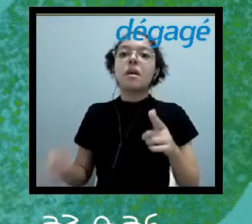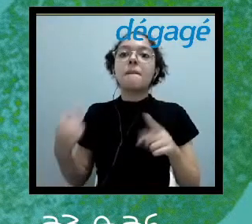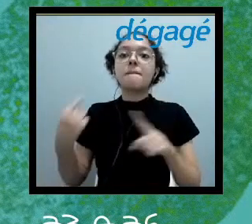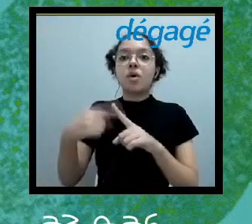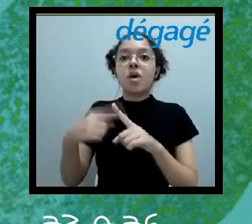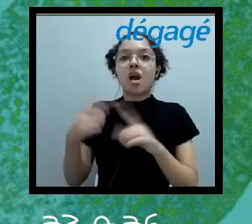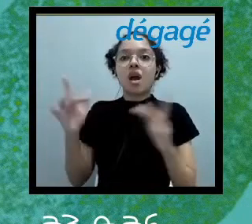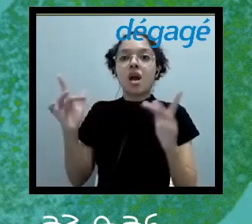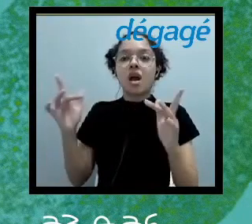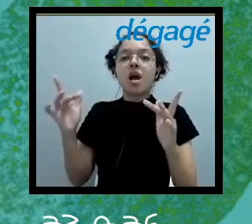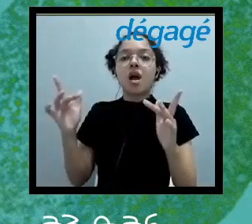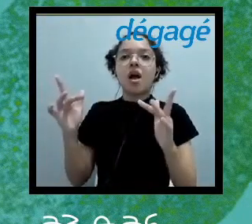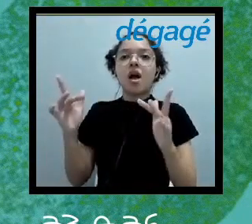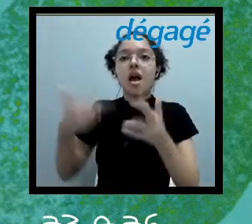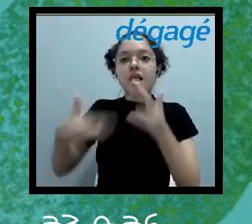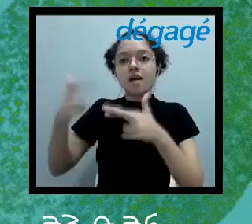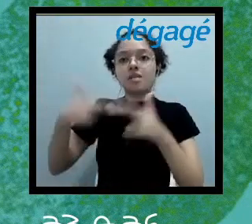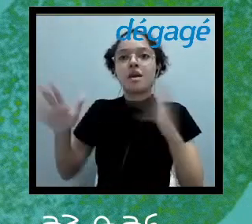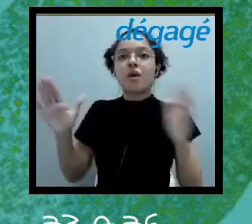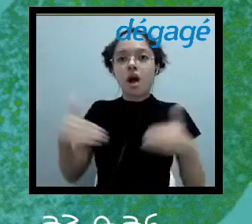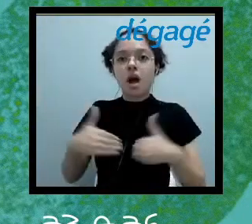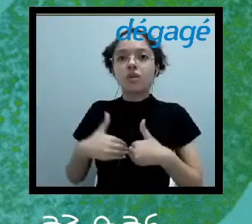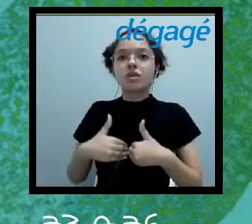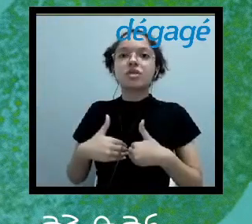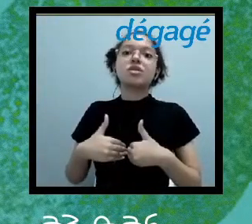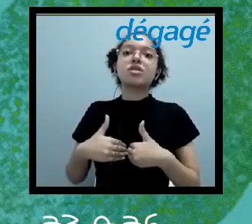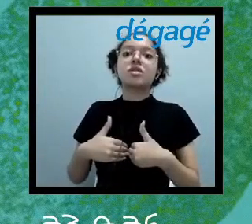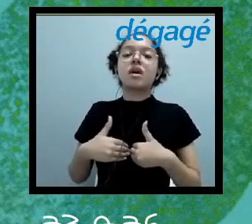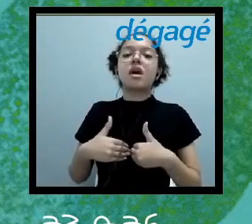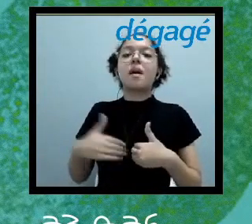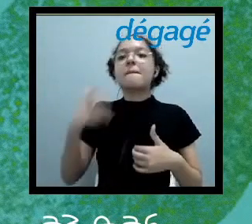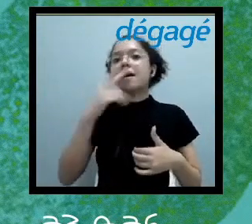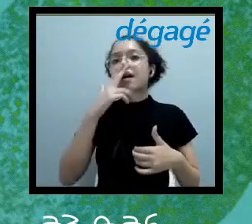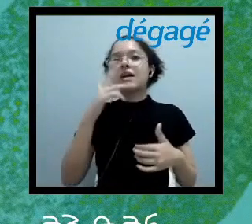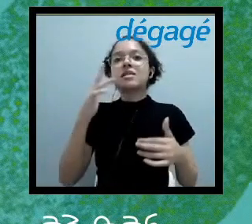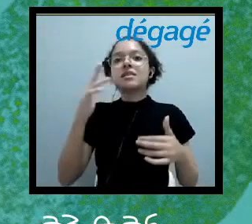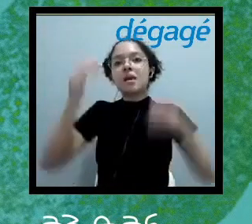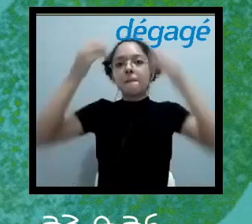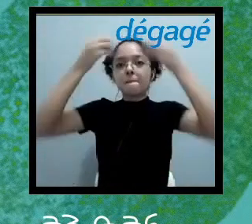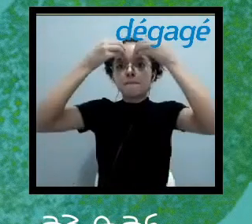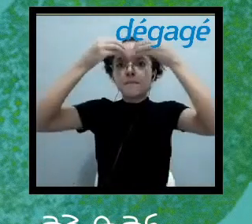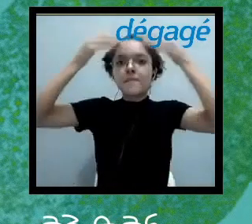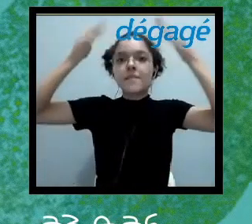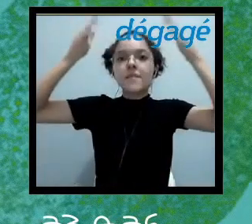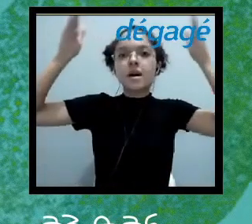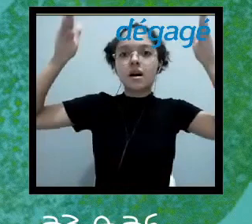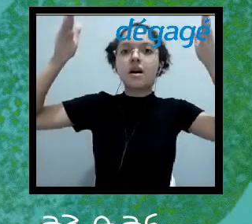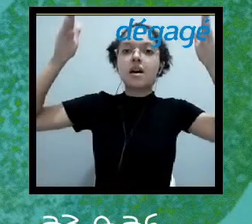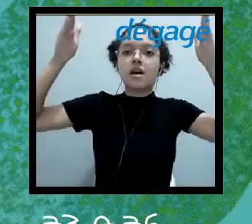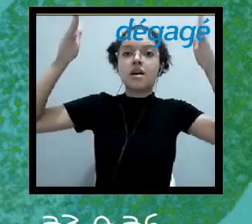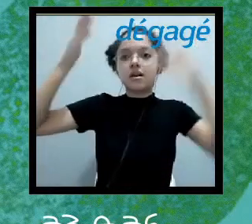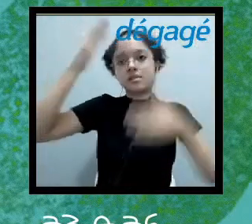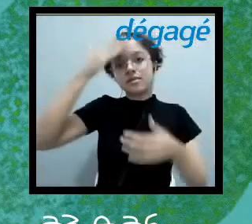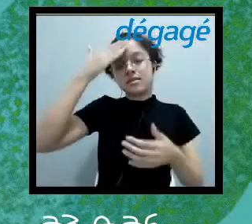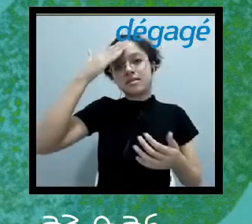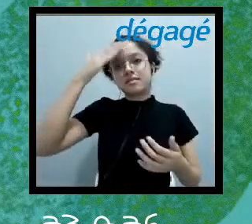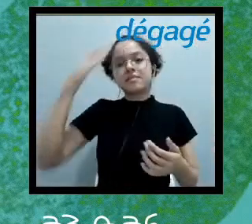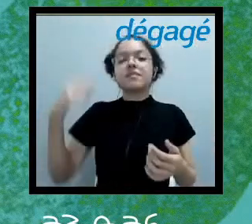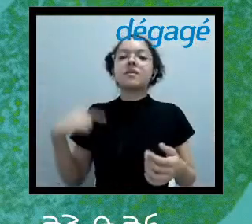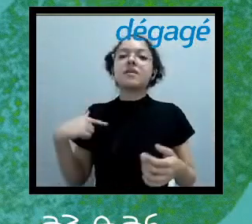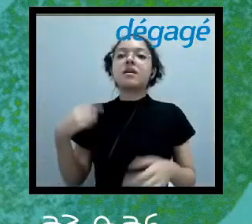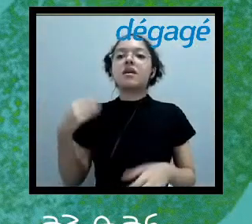a gestos, a gente tem uma leitura mais aprimorada das coisas. Então, teve uma vez que uma